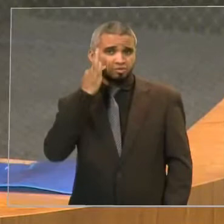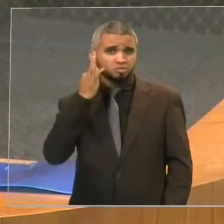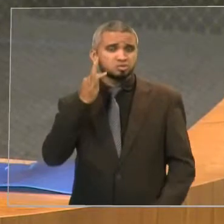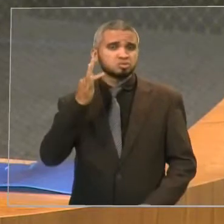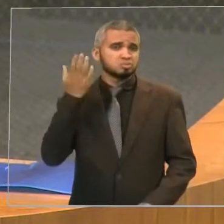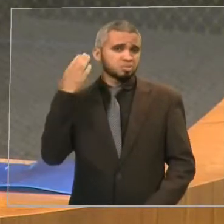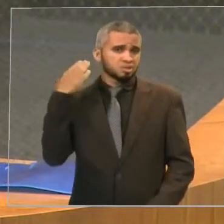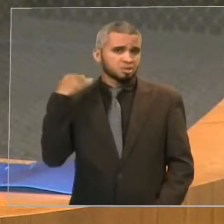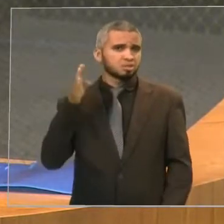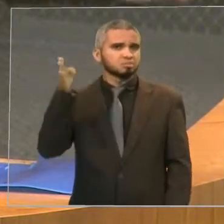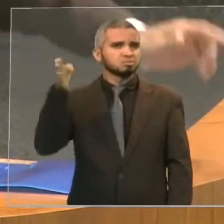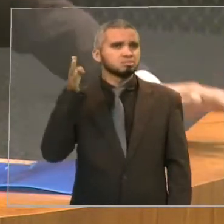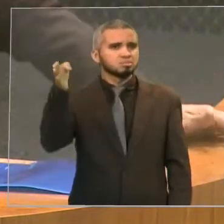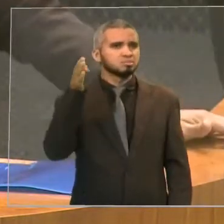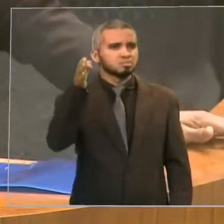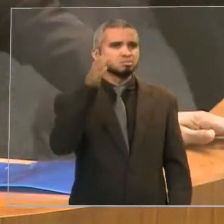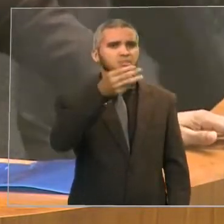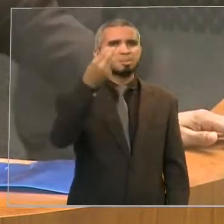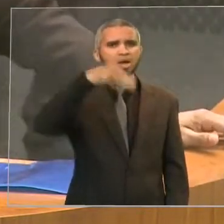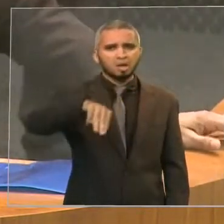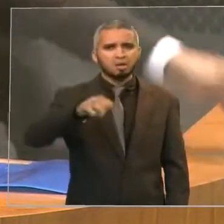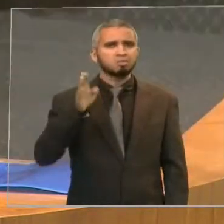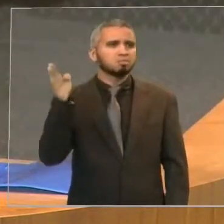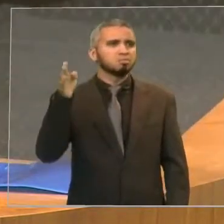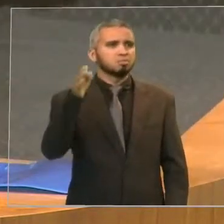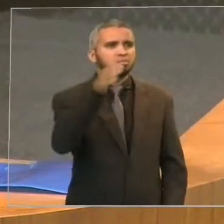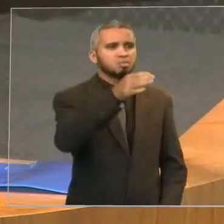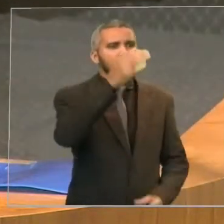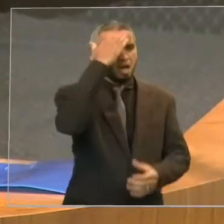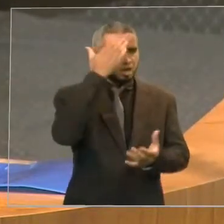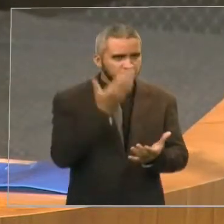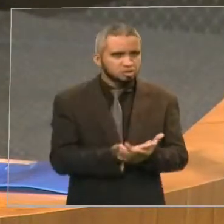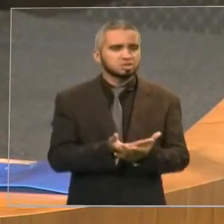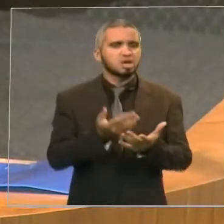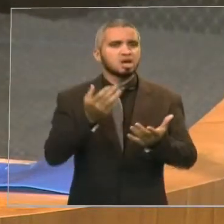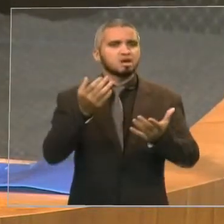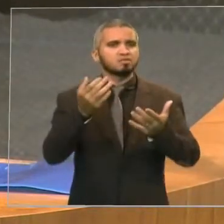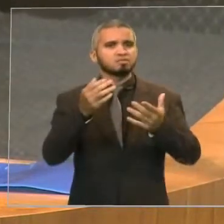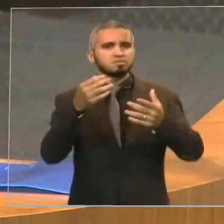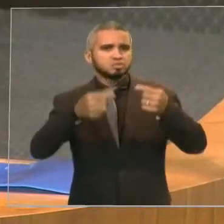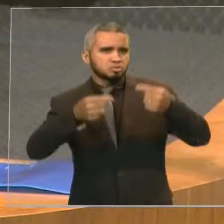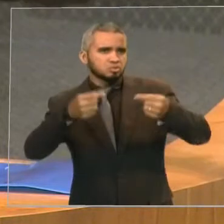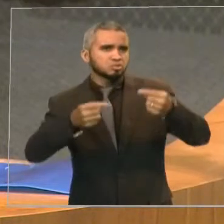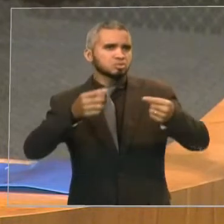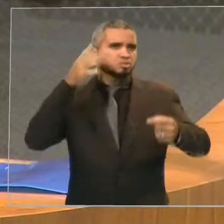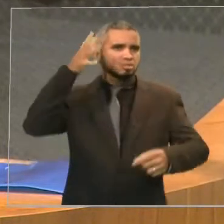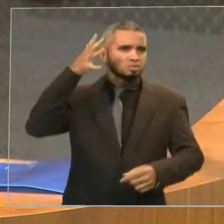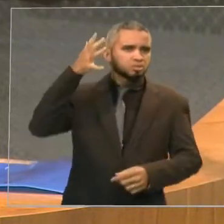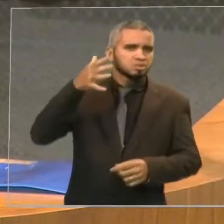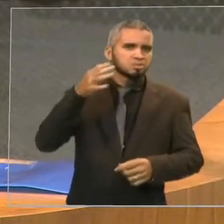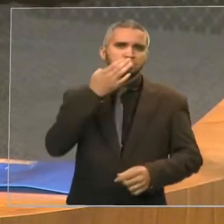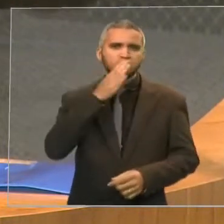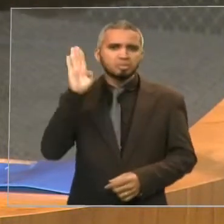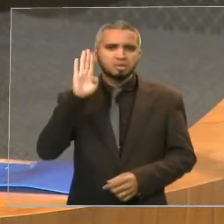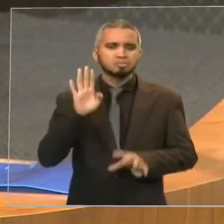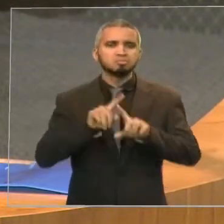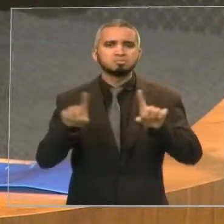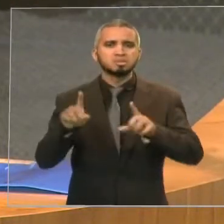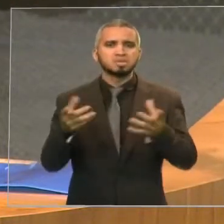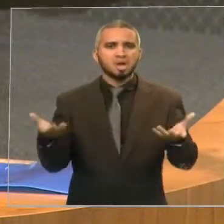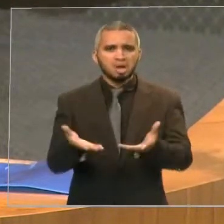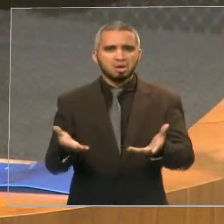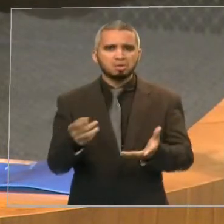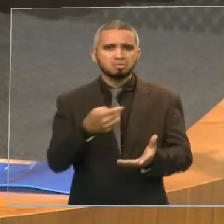os professores acreditaram nesses diálogos pelo Maranhão. Onde estão os diálogos na atualidade? O governador Flávio Dino tenta reeditar